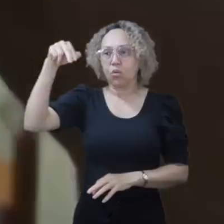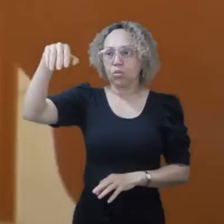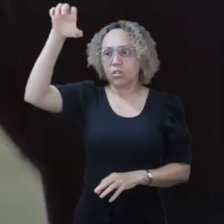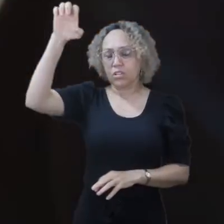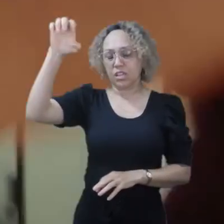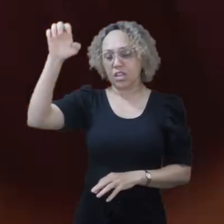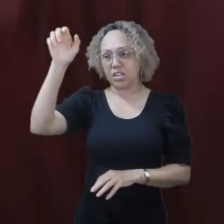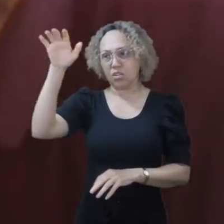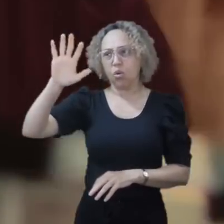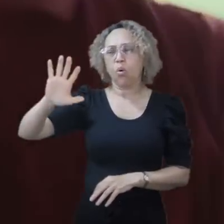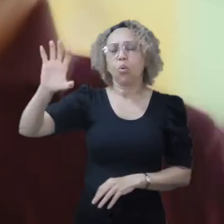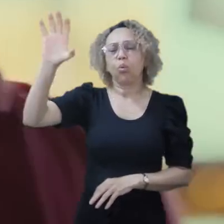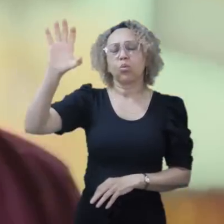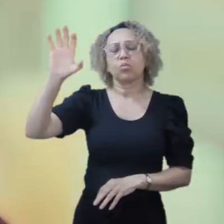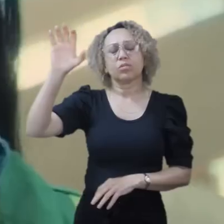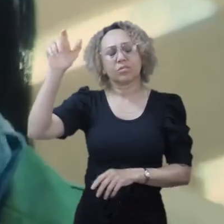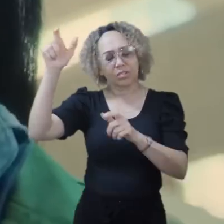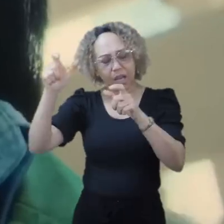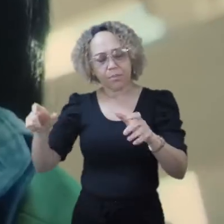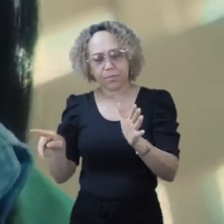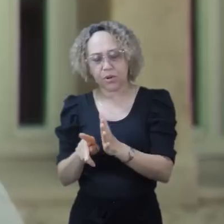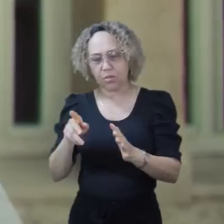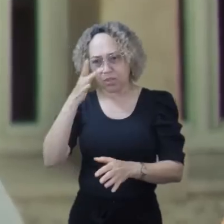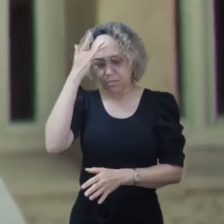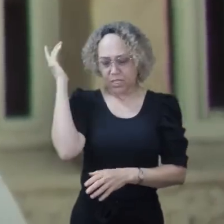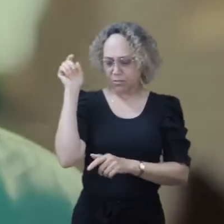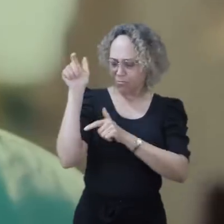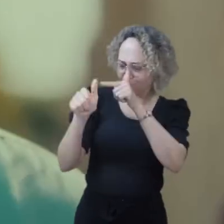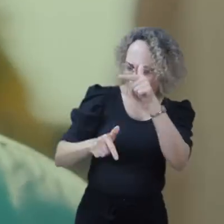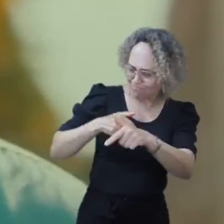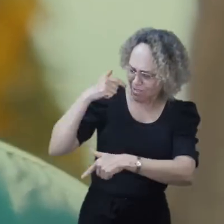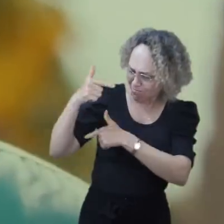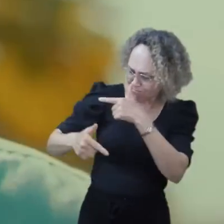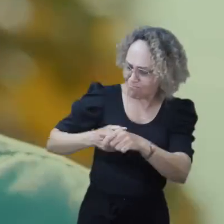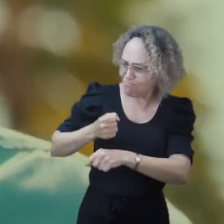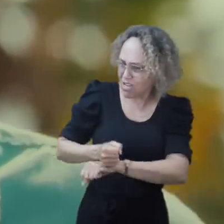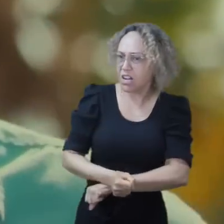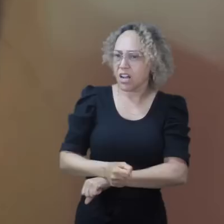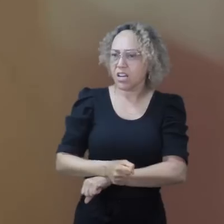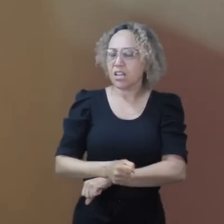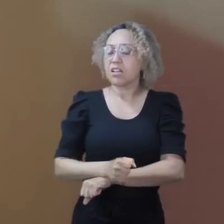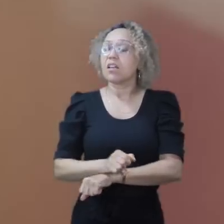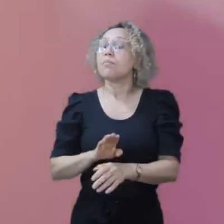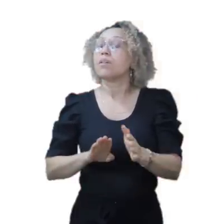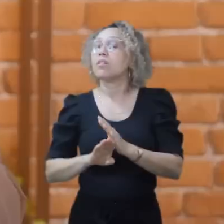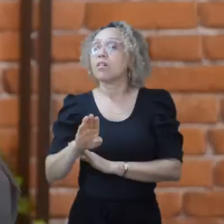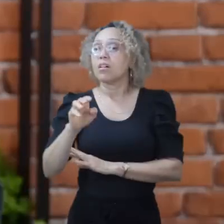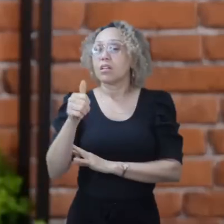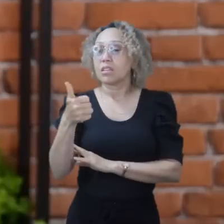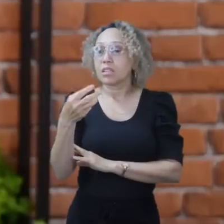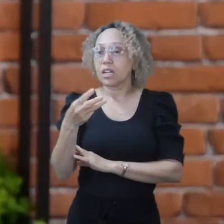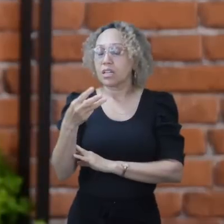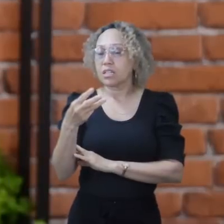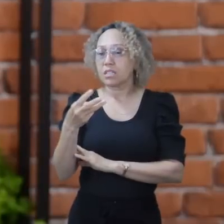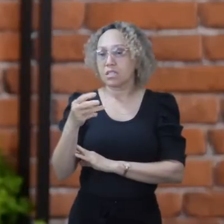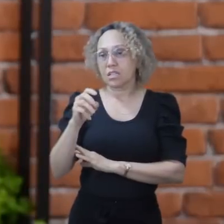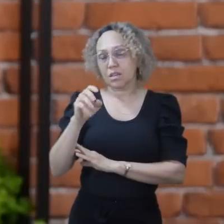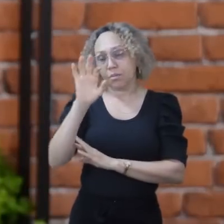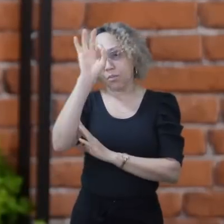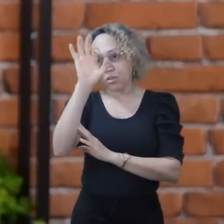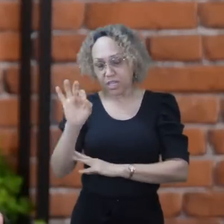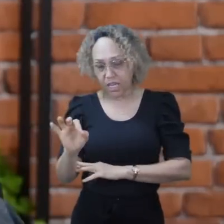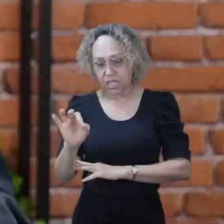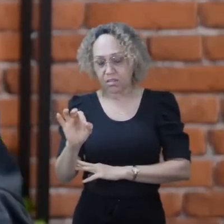trabalhadora, liderou o crescimento da renda do trabalho com um salto de 13%. Cada real investido